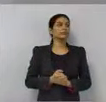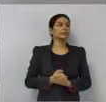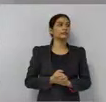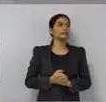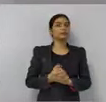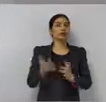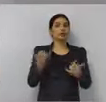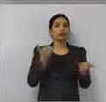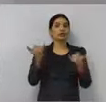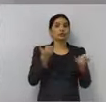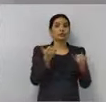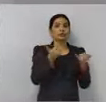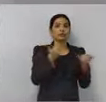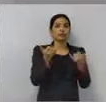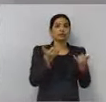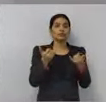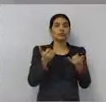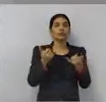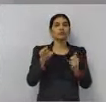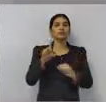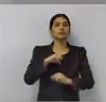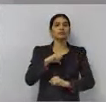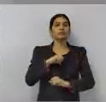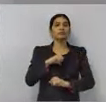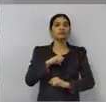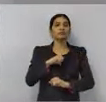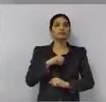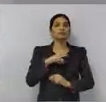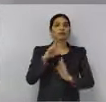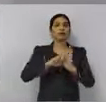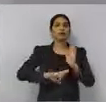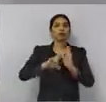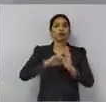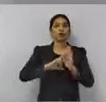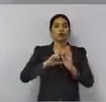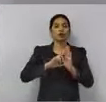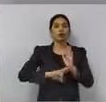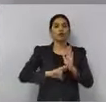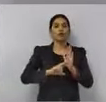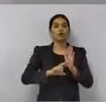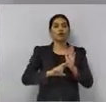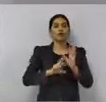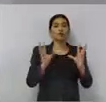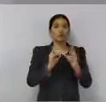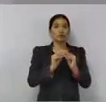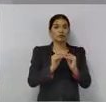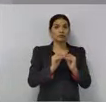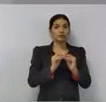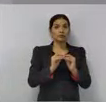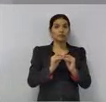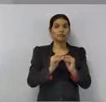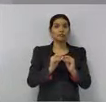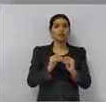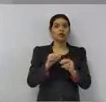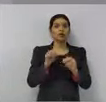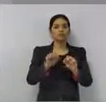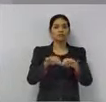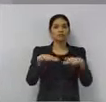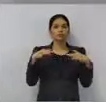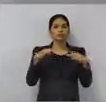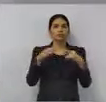dados retirados do relatório da ouvidoria da COSAMPA de janeiro a dezembro